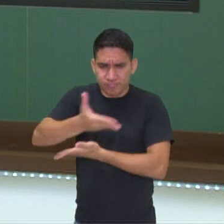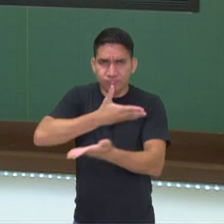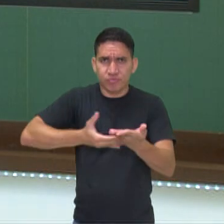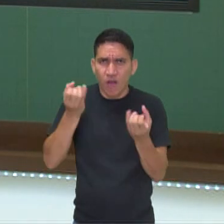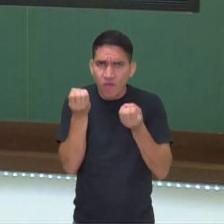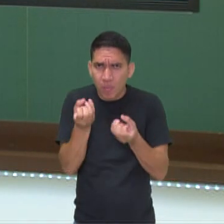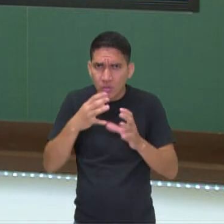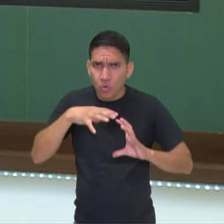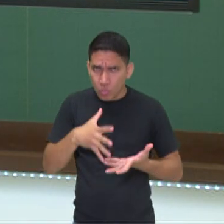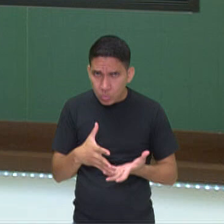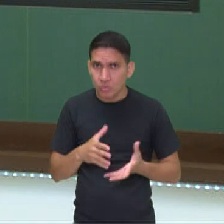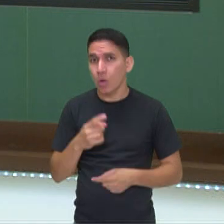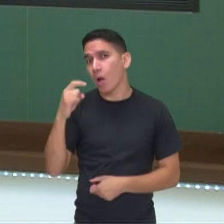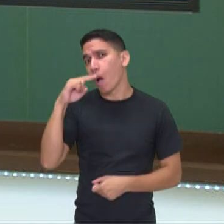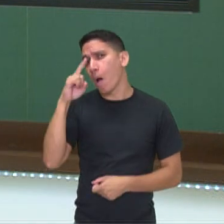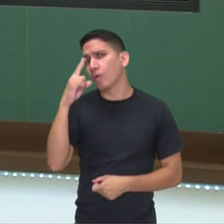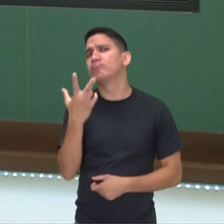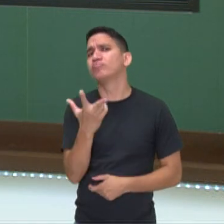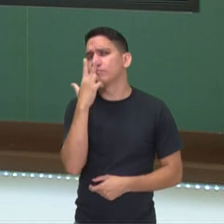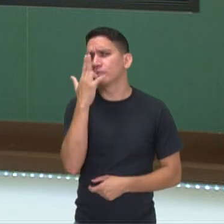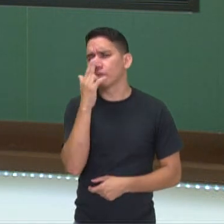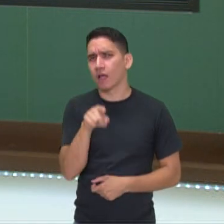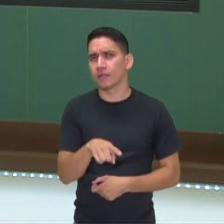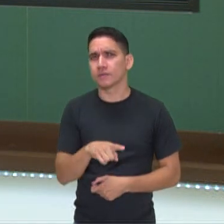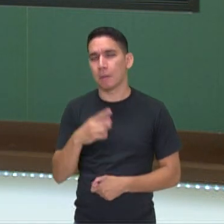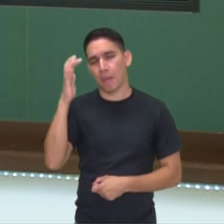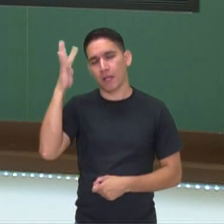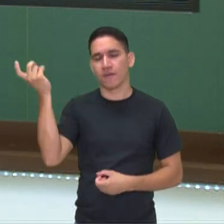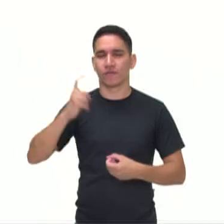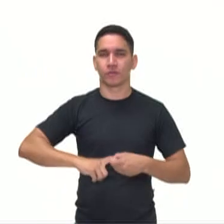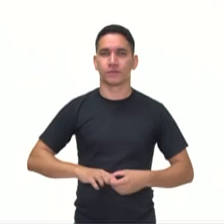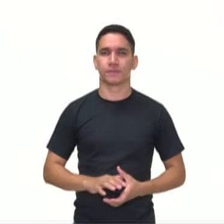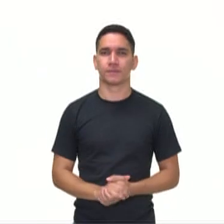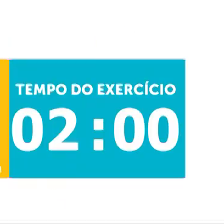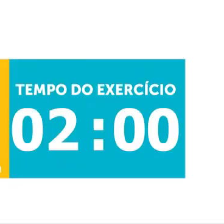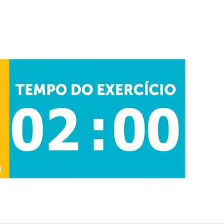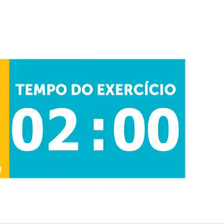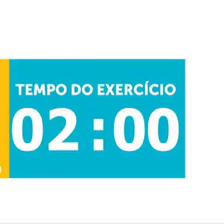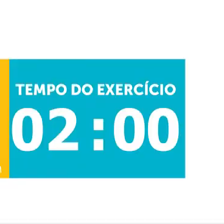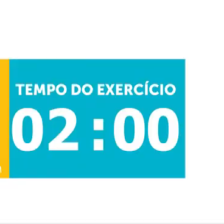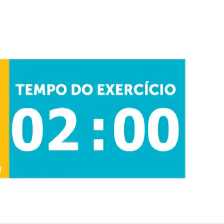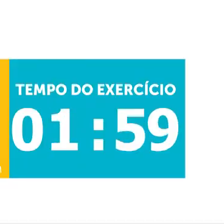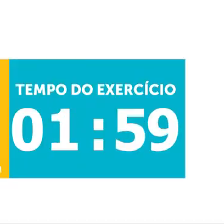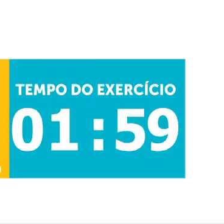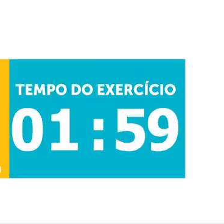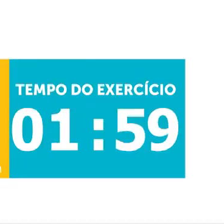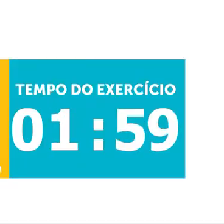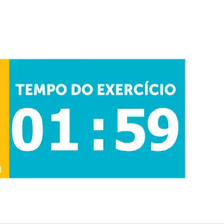O que você acha? Pensa um pouquinho, nós estamos esperando você aqui.